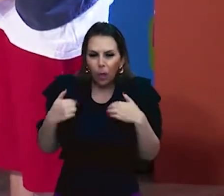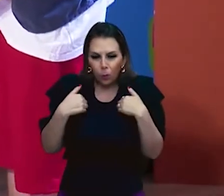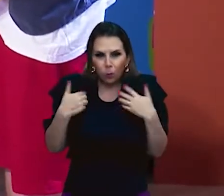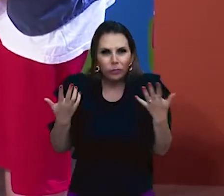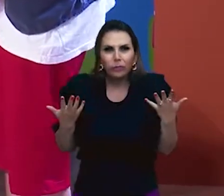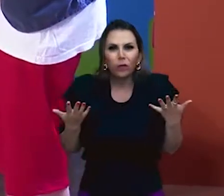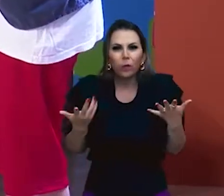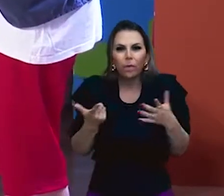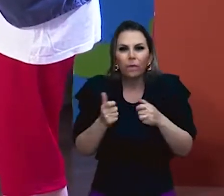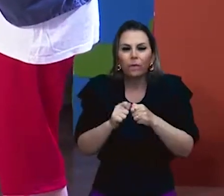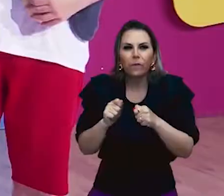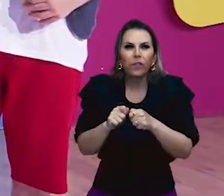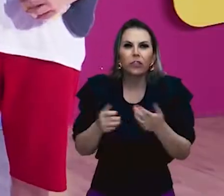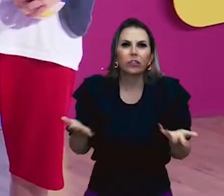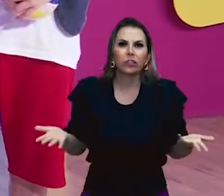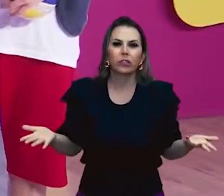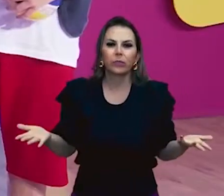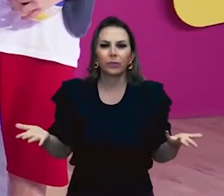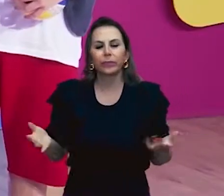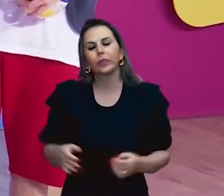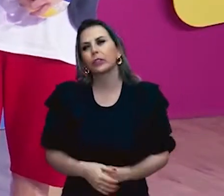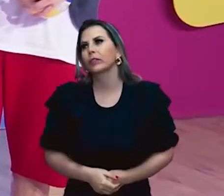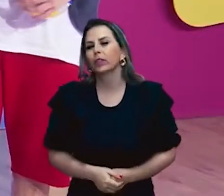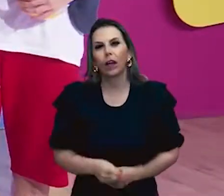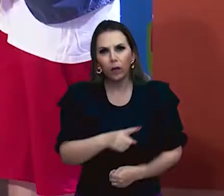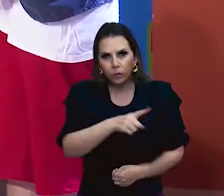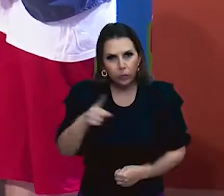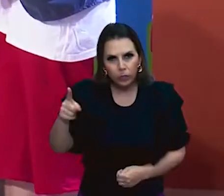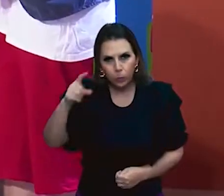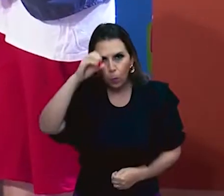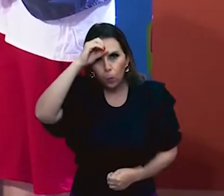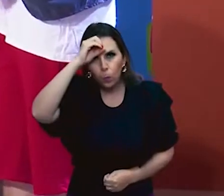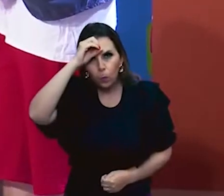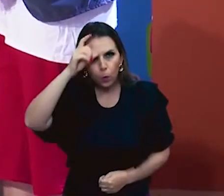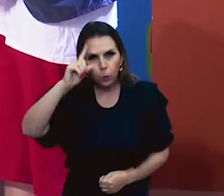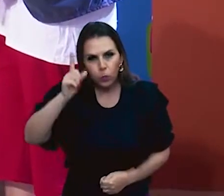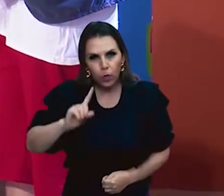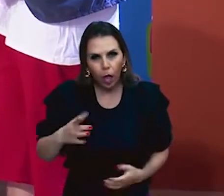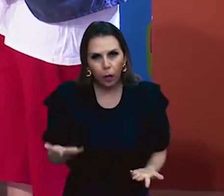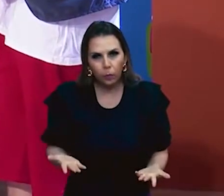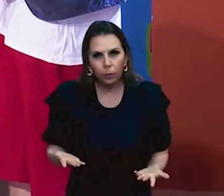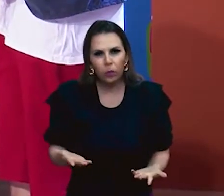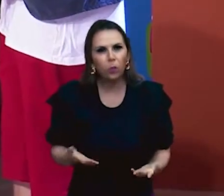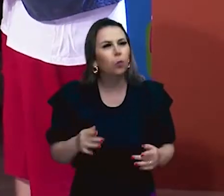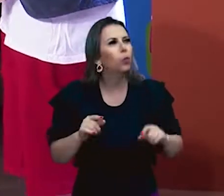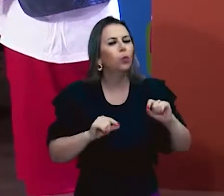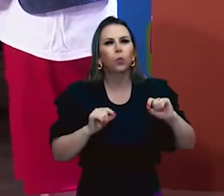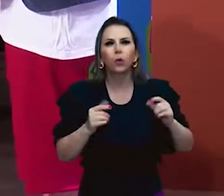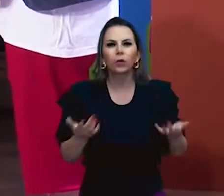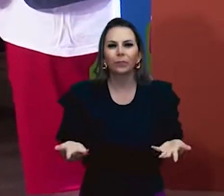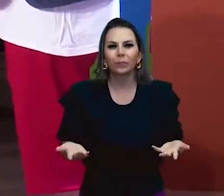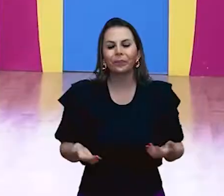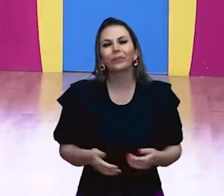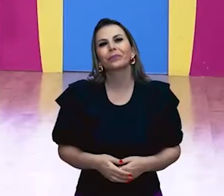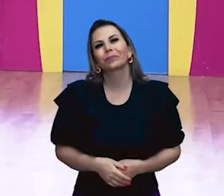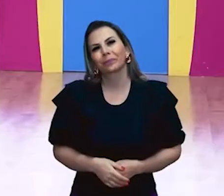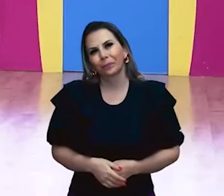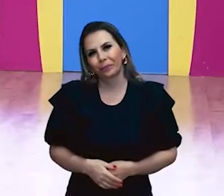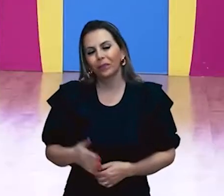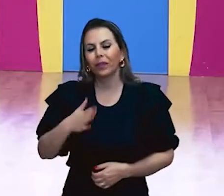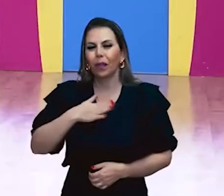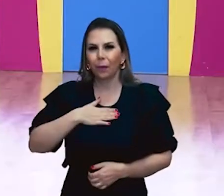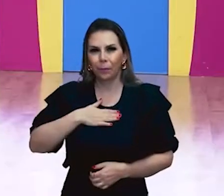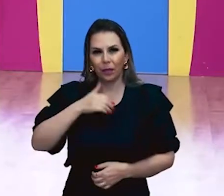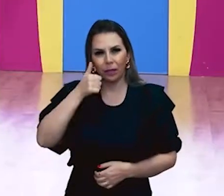Mas o que foi que eu fiz? Gente, vocês não estão sabendo? Sabendo do quê? Ah, é